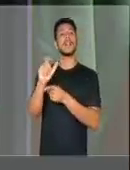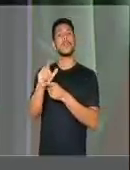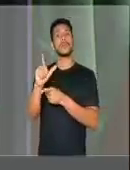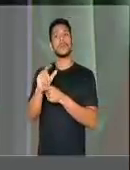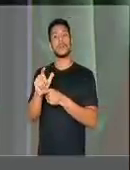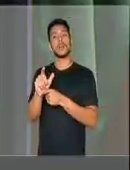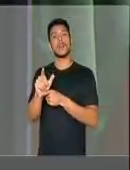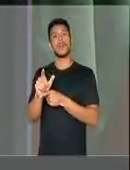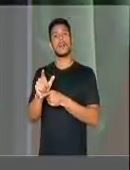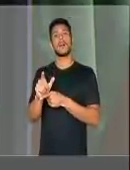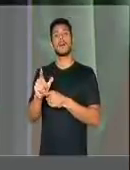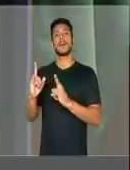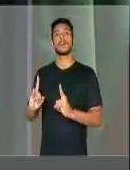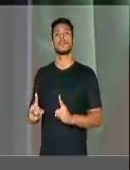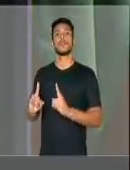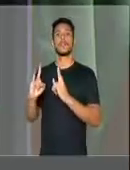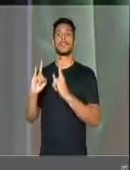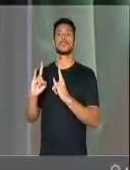hospital.